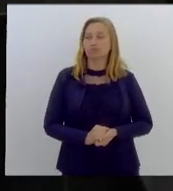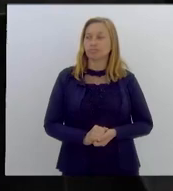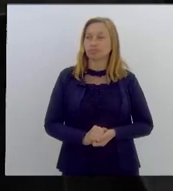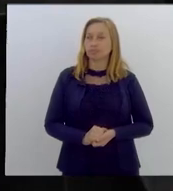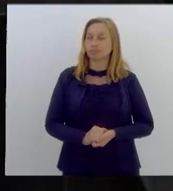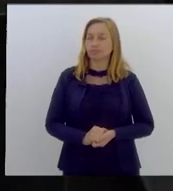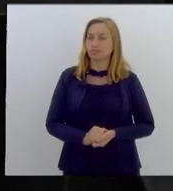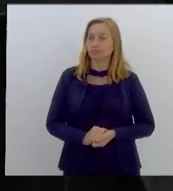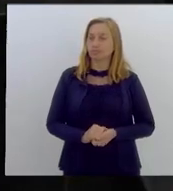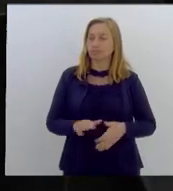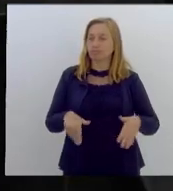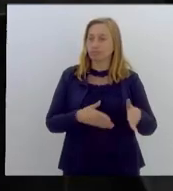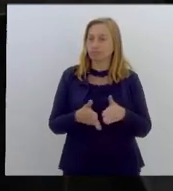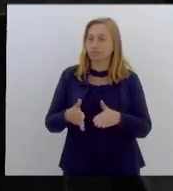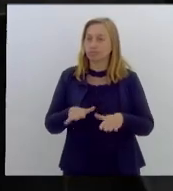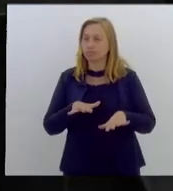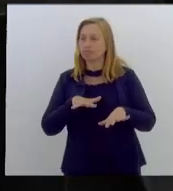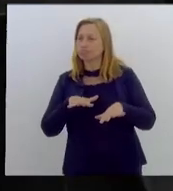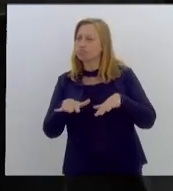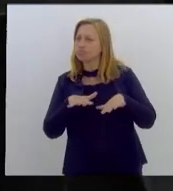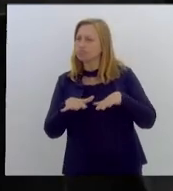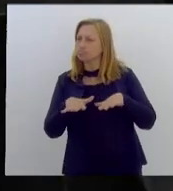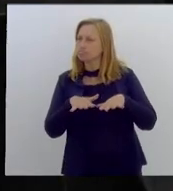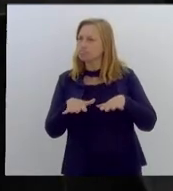discricionária de movimentação,